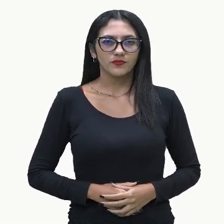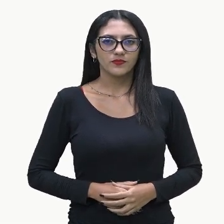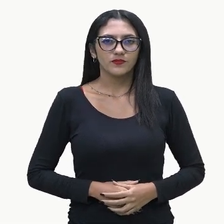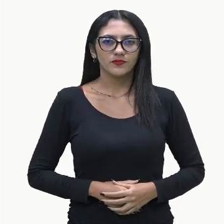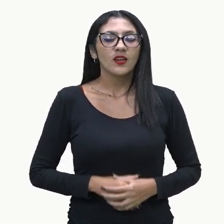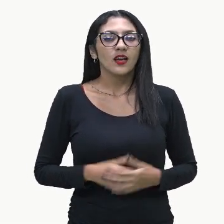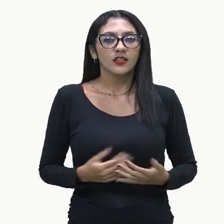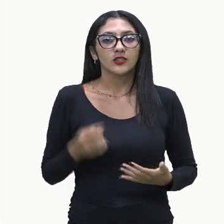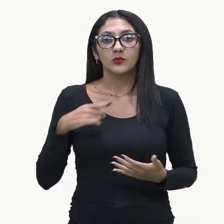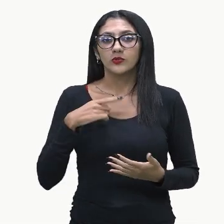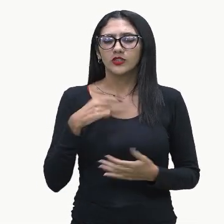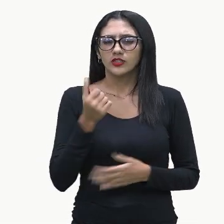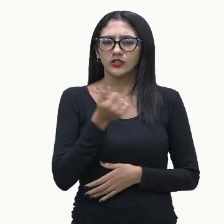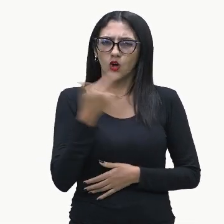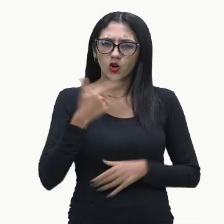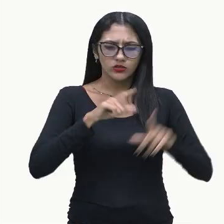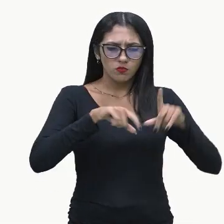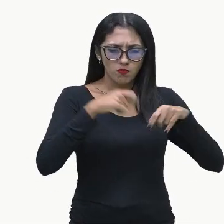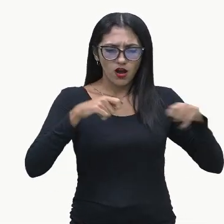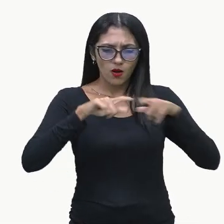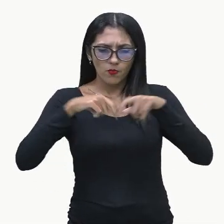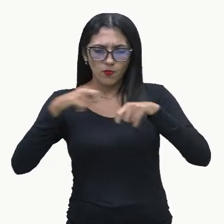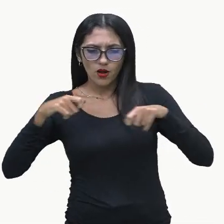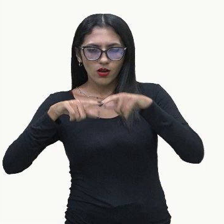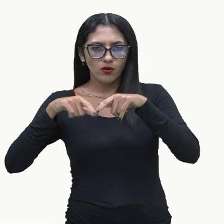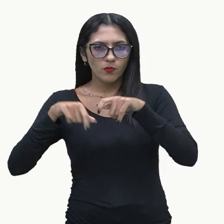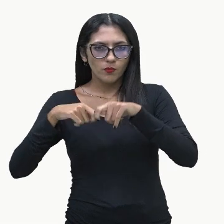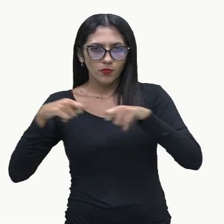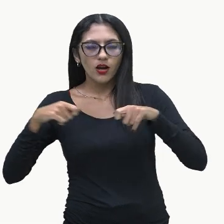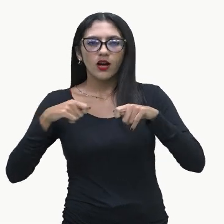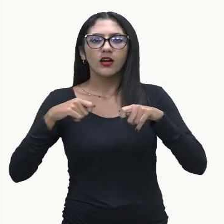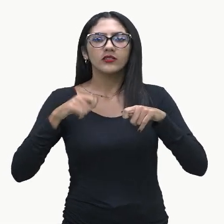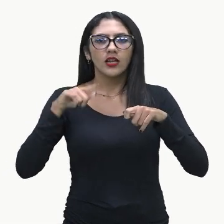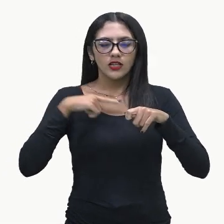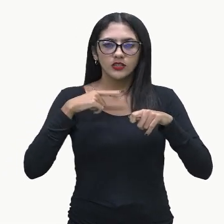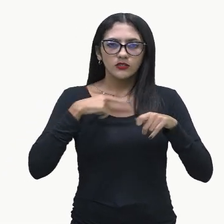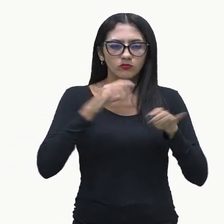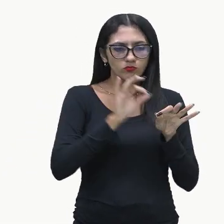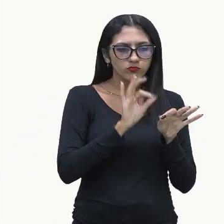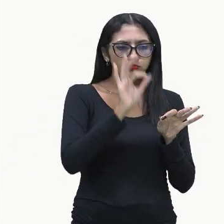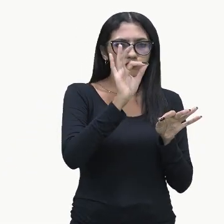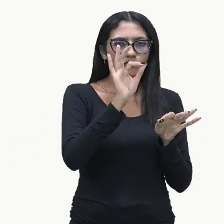12 nós, ó, eles dividiram um lado